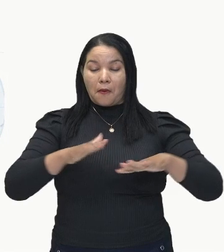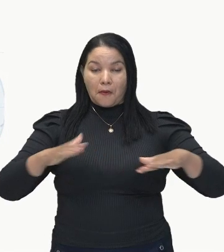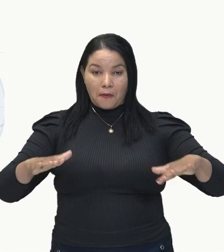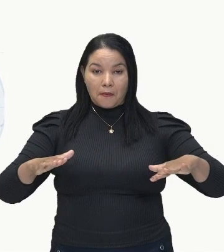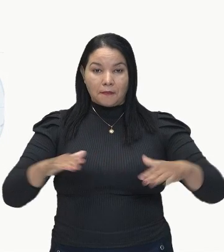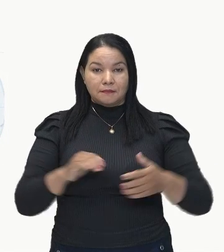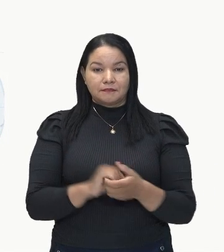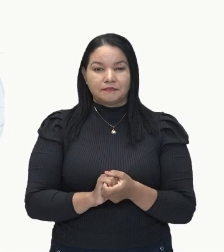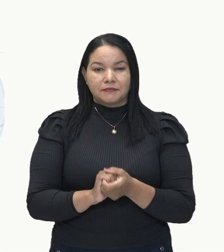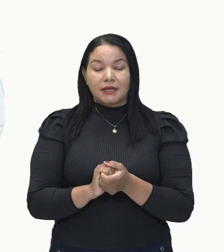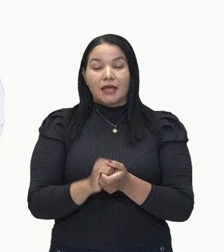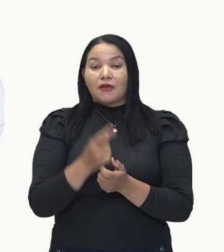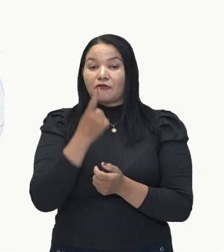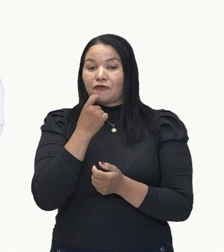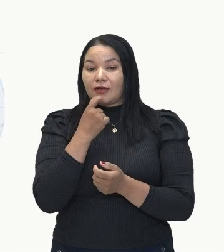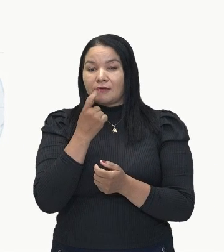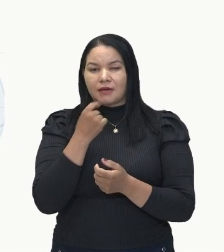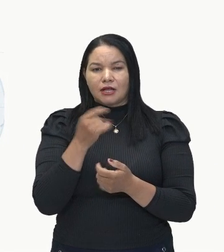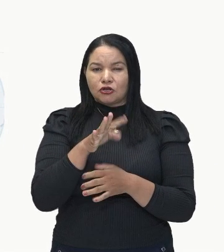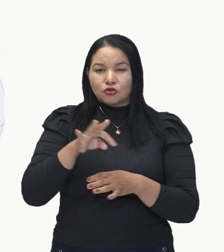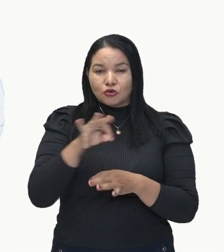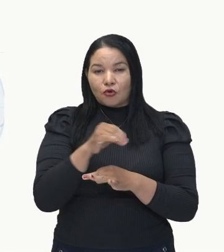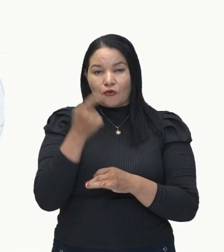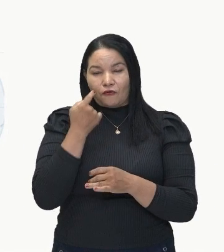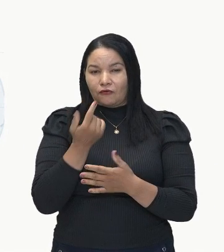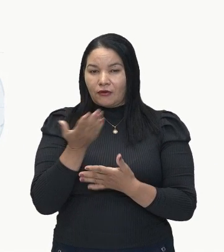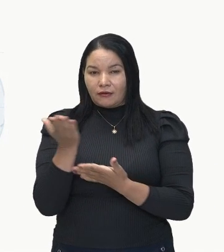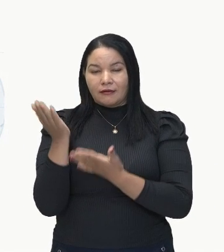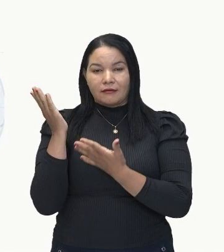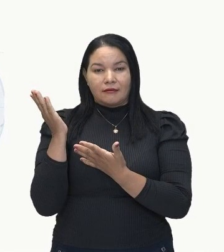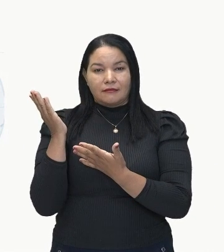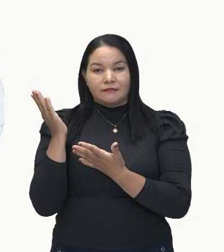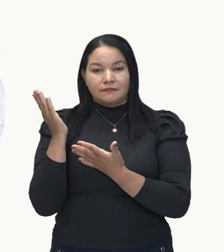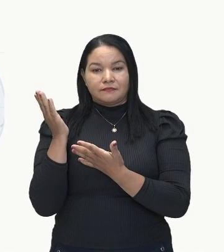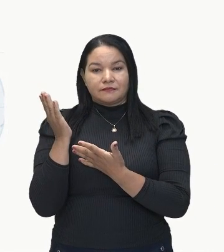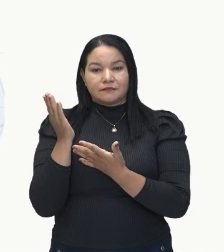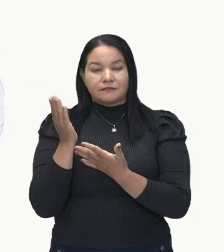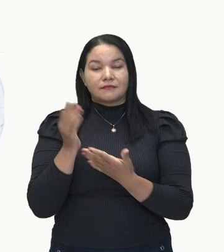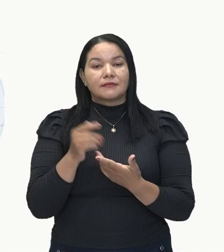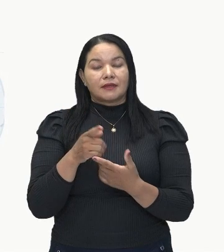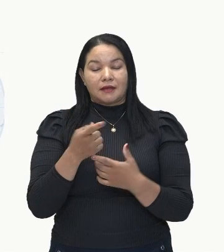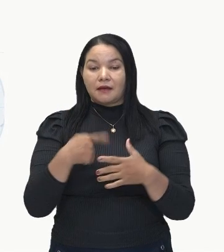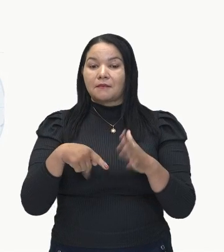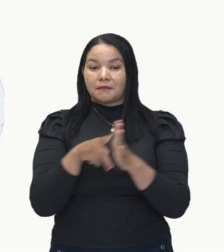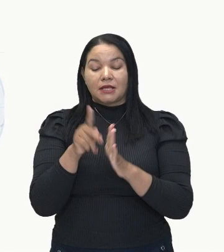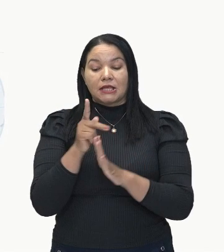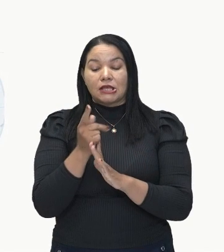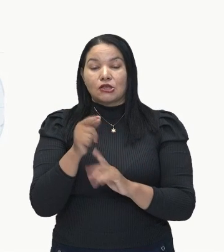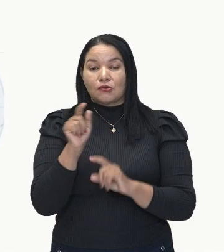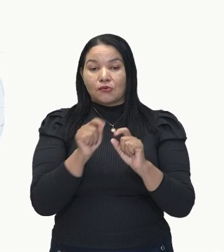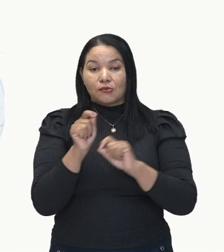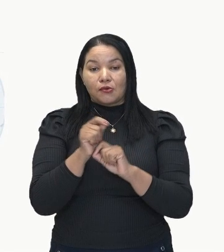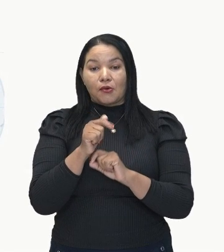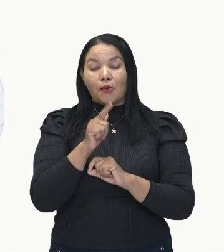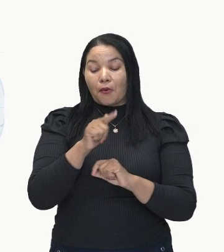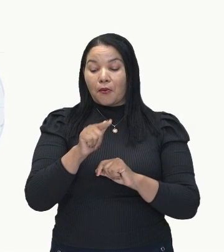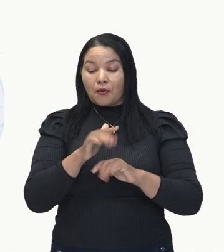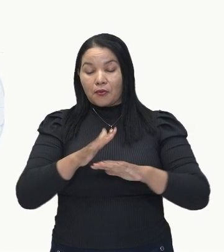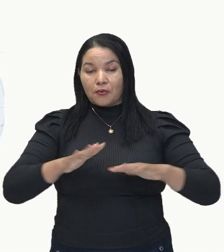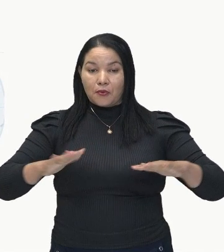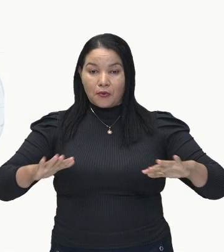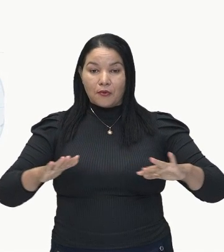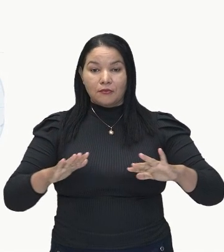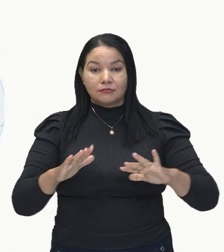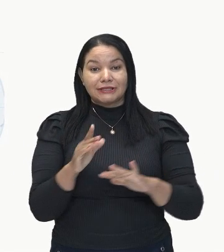de vermelho, gente, todo esse vermelho que vocês estão vendo aqui são as correntes marítimas quentes, tá?